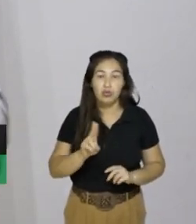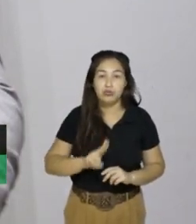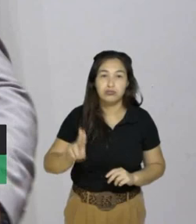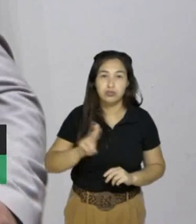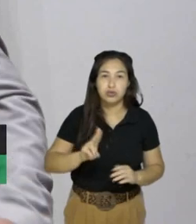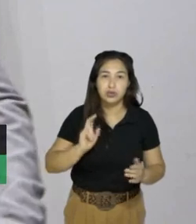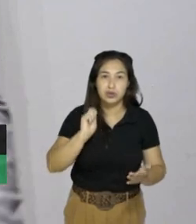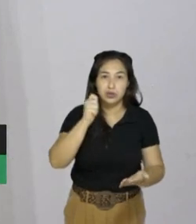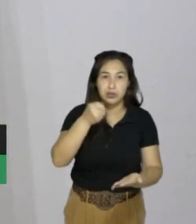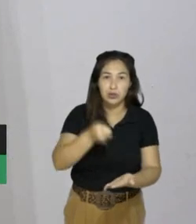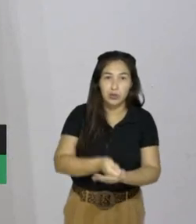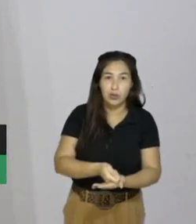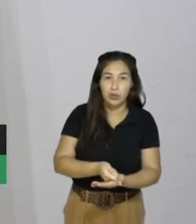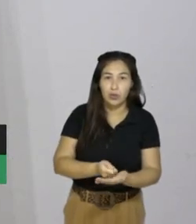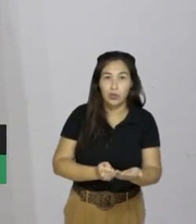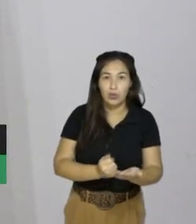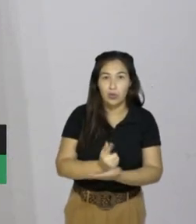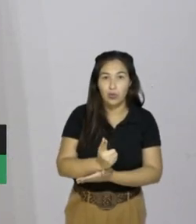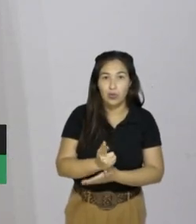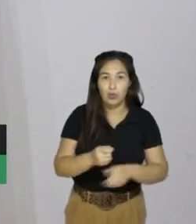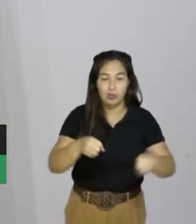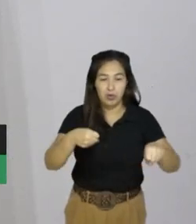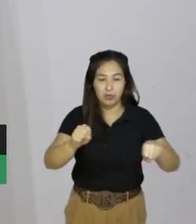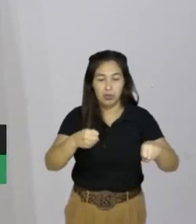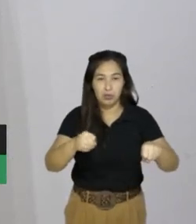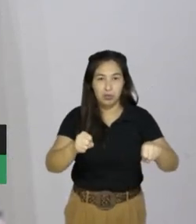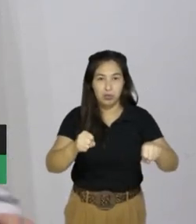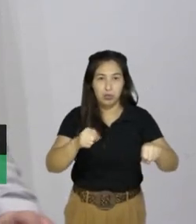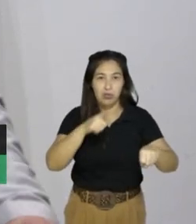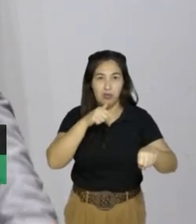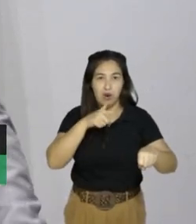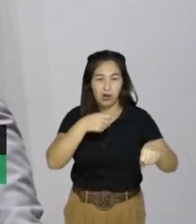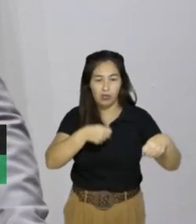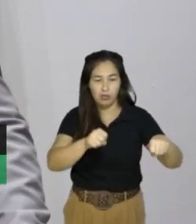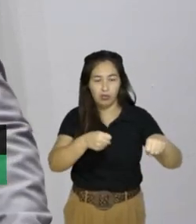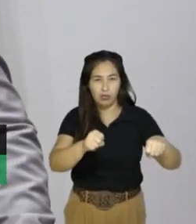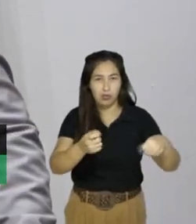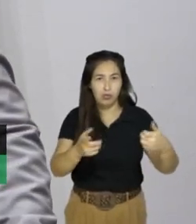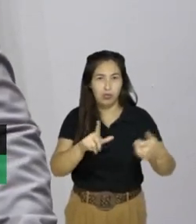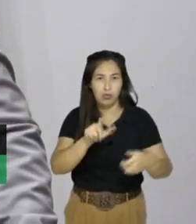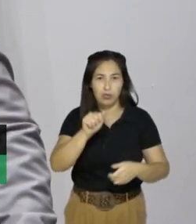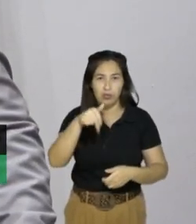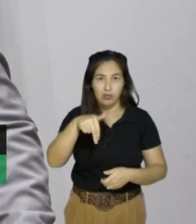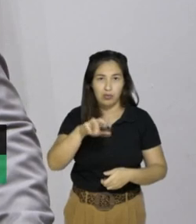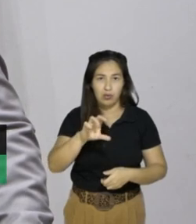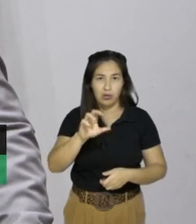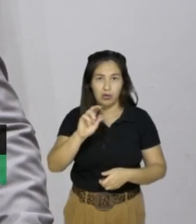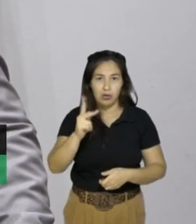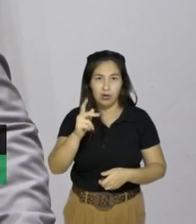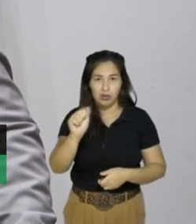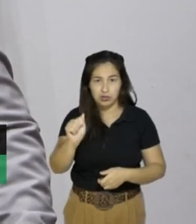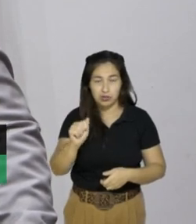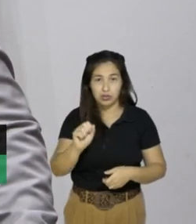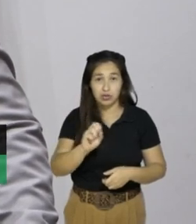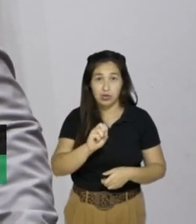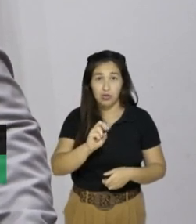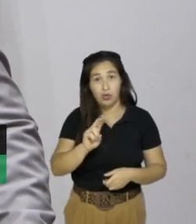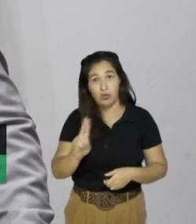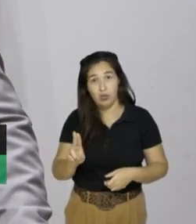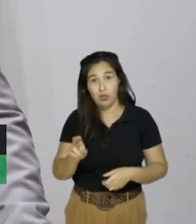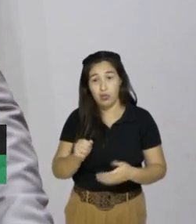comprar uma lancha se esse dinheiro está sendo utilizado para comprar terrenos para fazer investimento